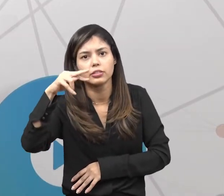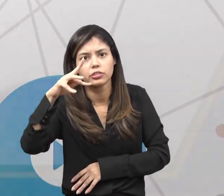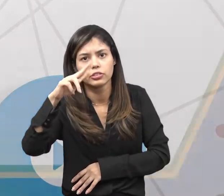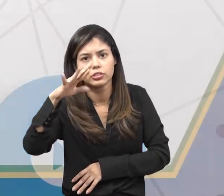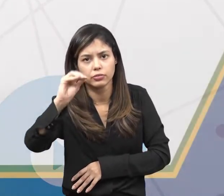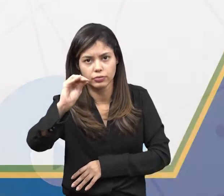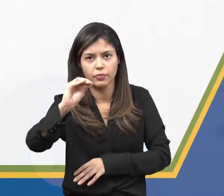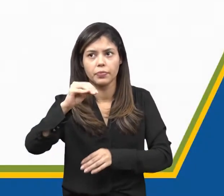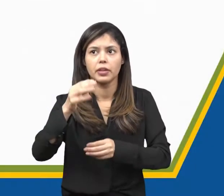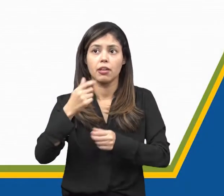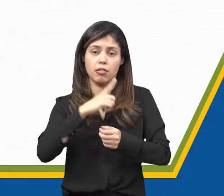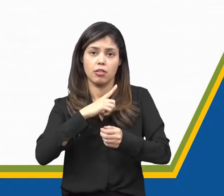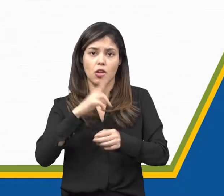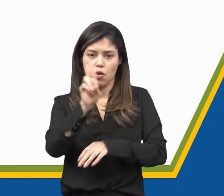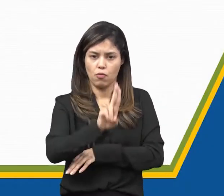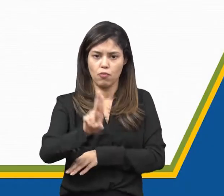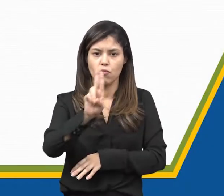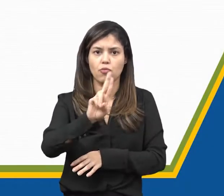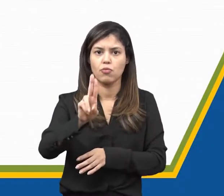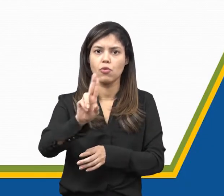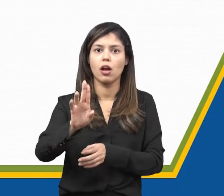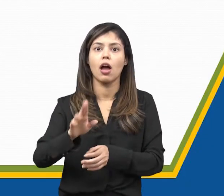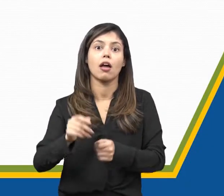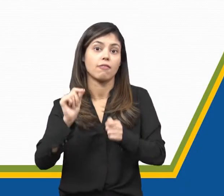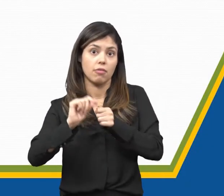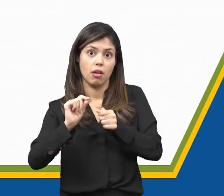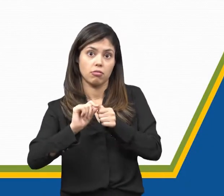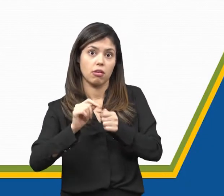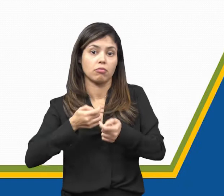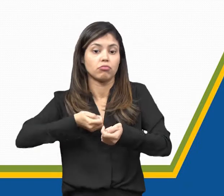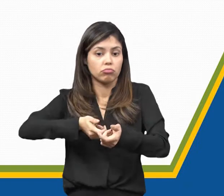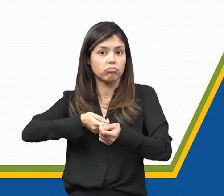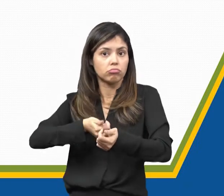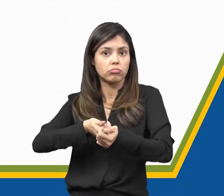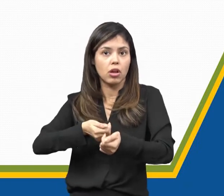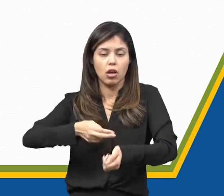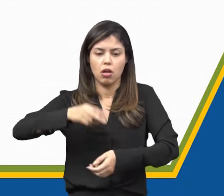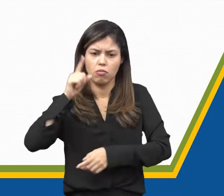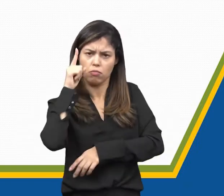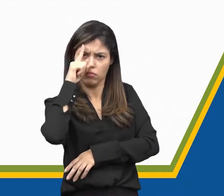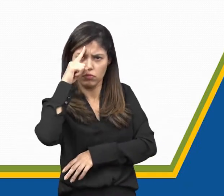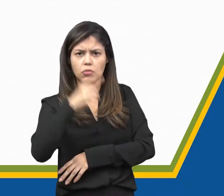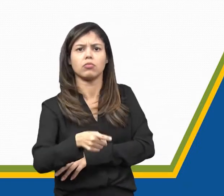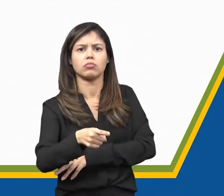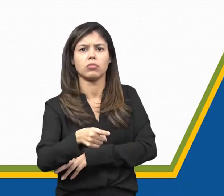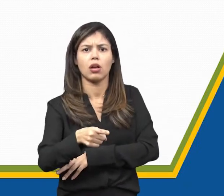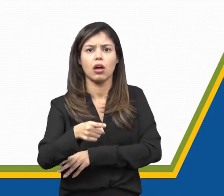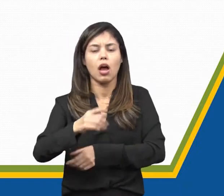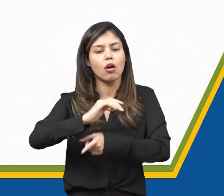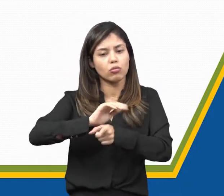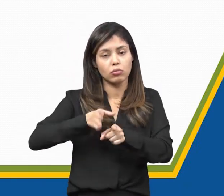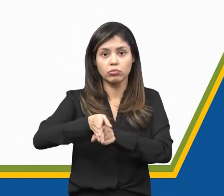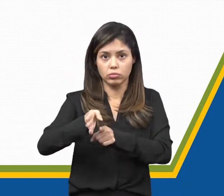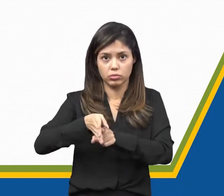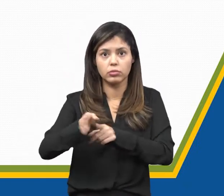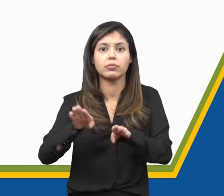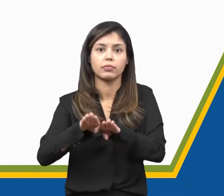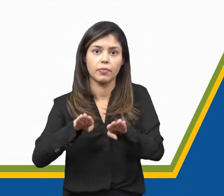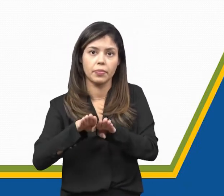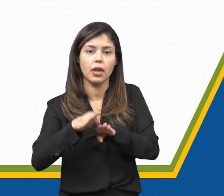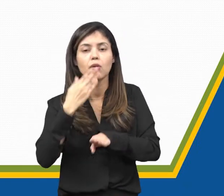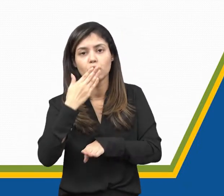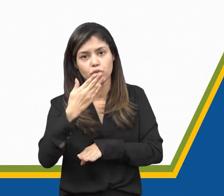tem como principal função fazer sugestões, dar ordens, dar conselhos e fazer